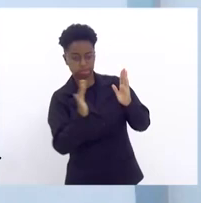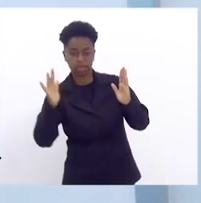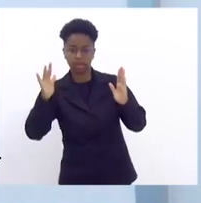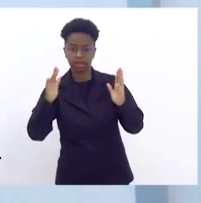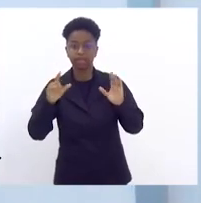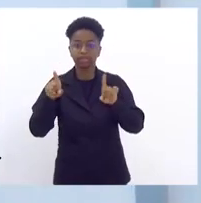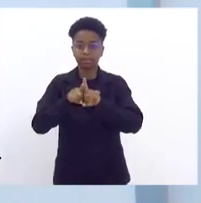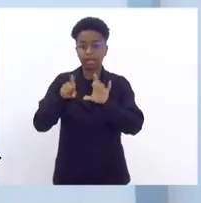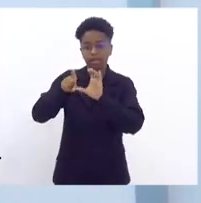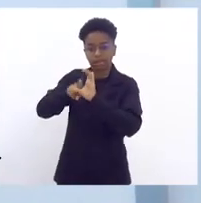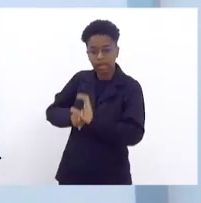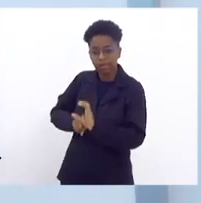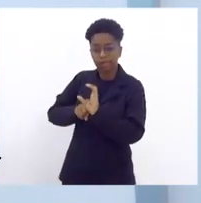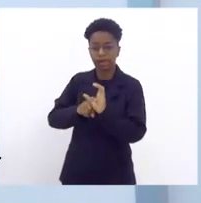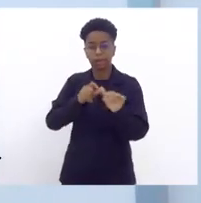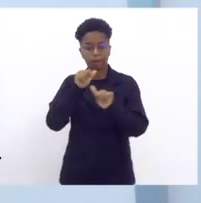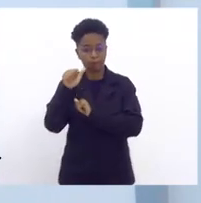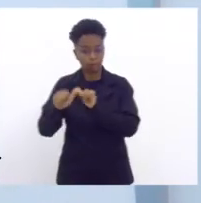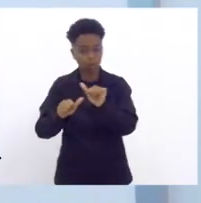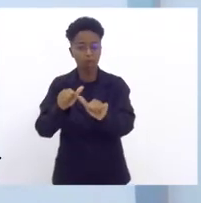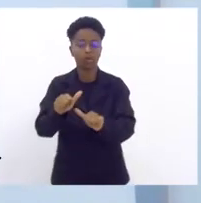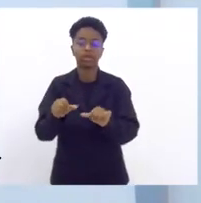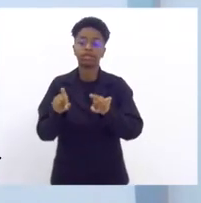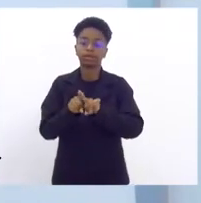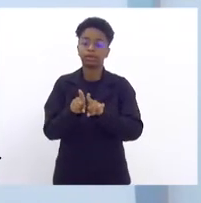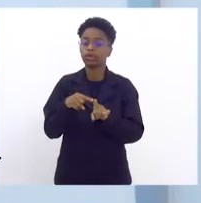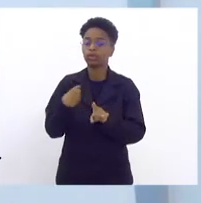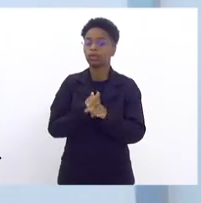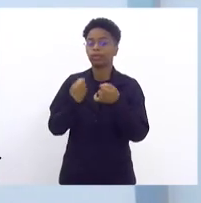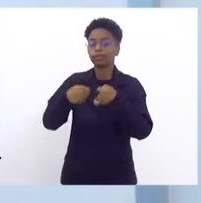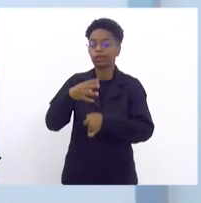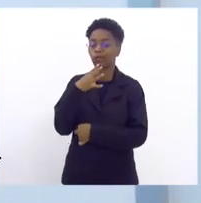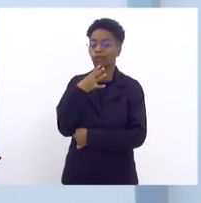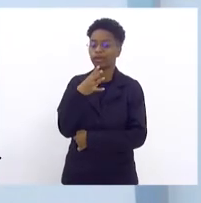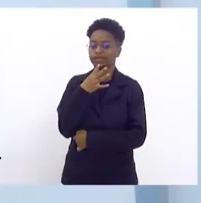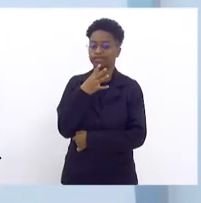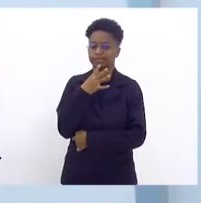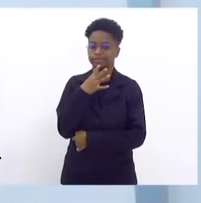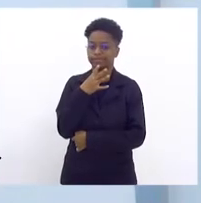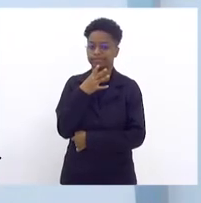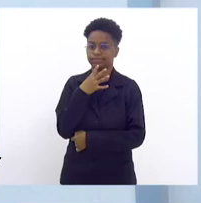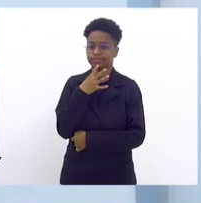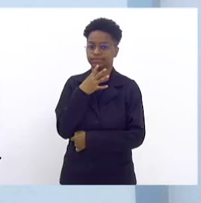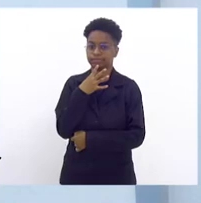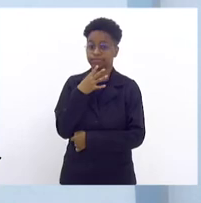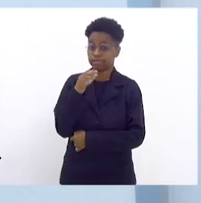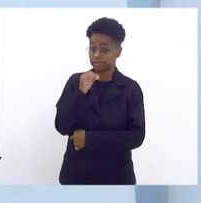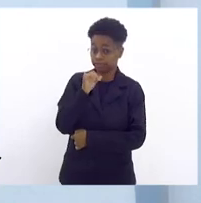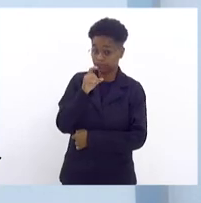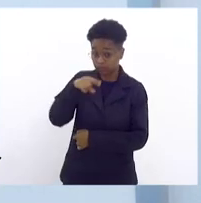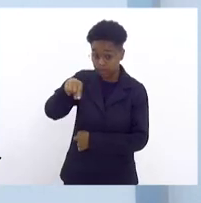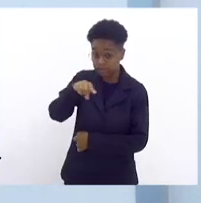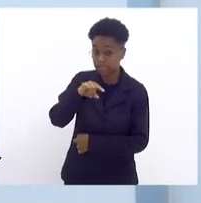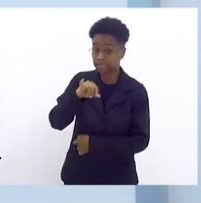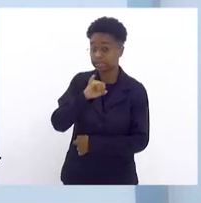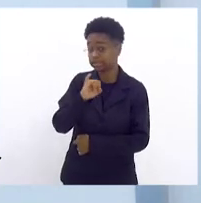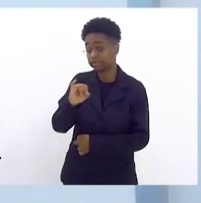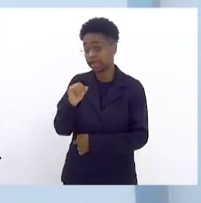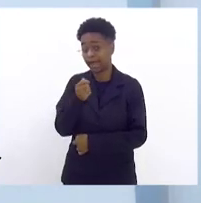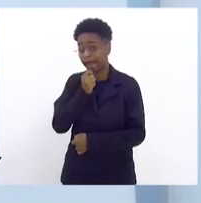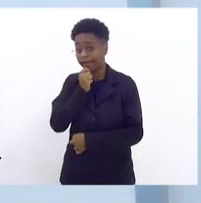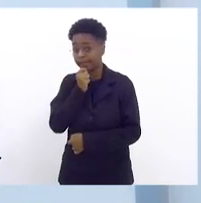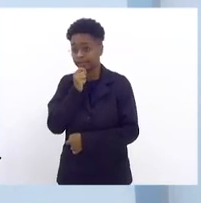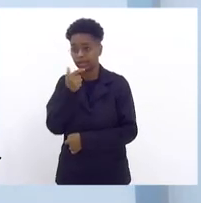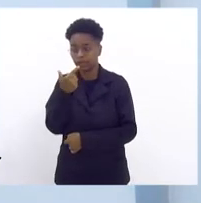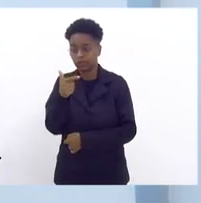suporte também diferentes e aí é necessário a gente conhecer e pros que ainda não tiveram o prazer talvez de ter